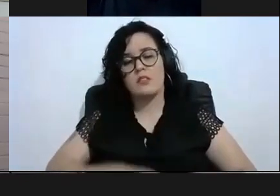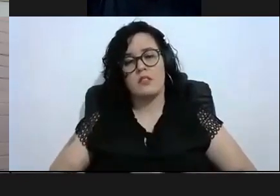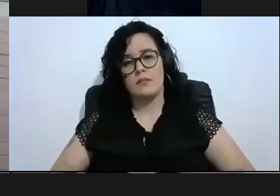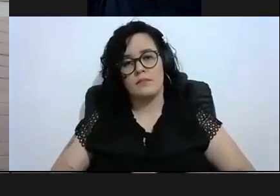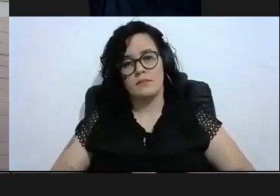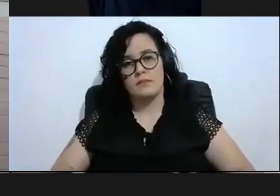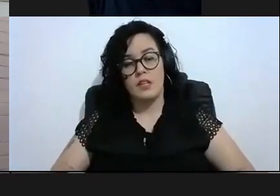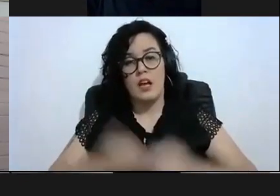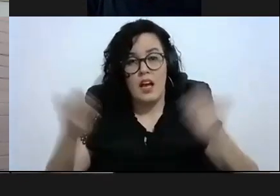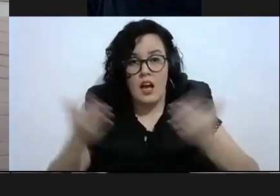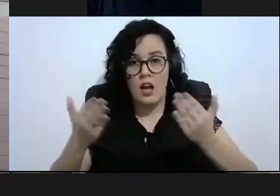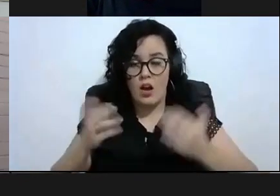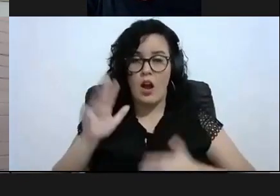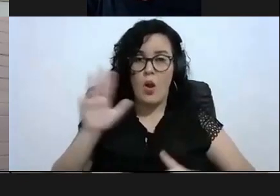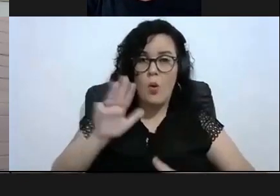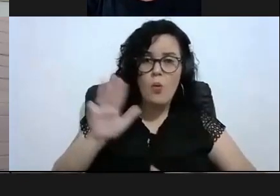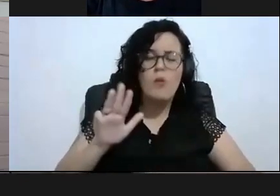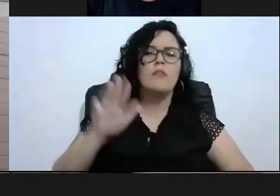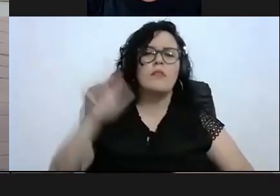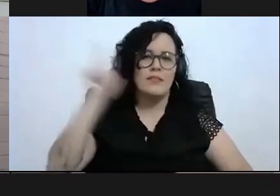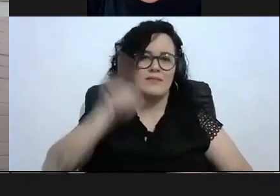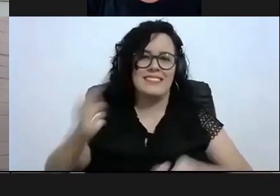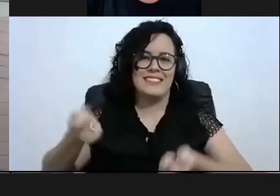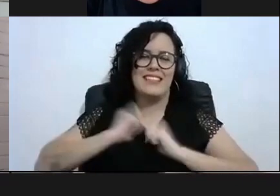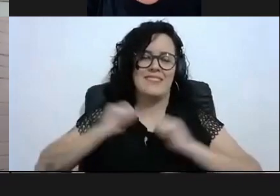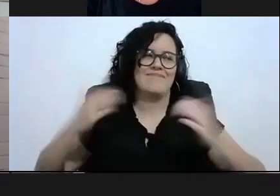Agora o Lula deu uma alegria.